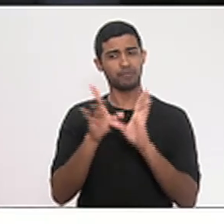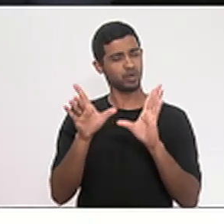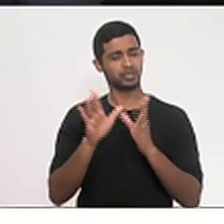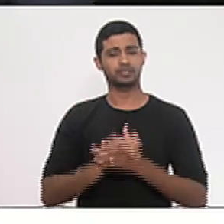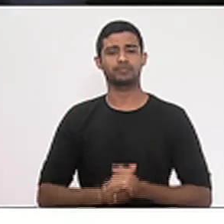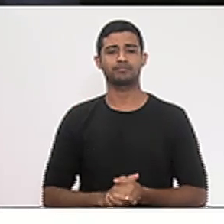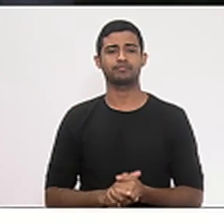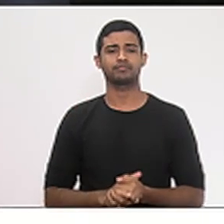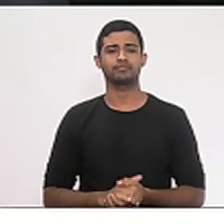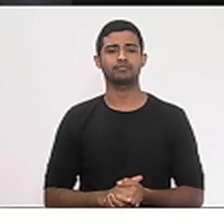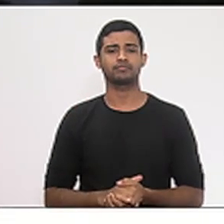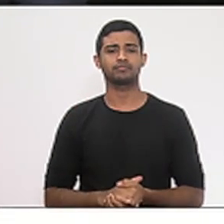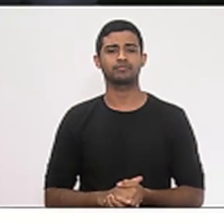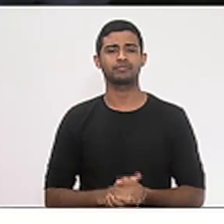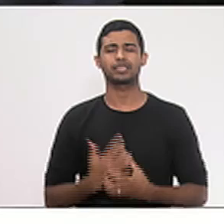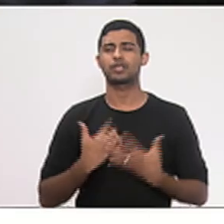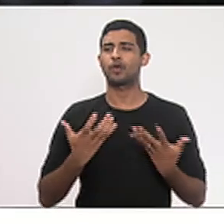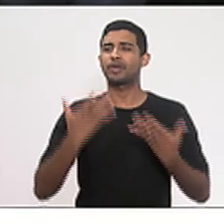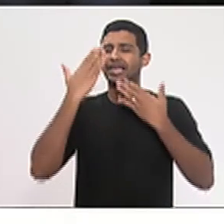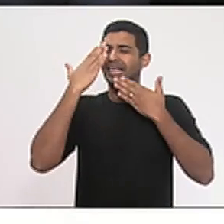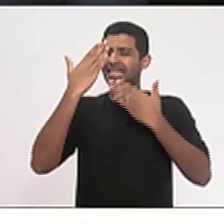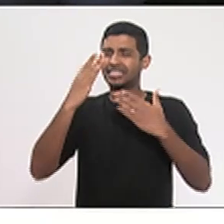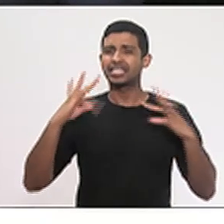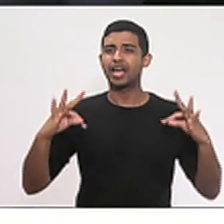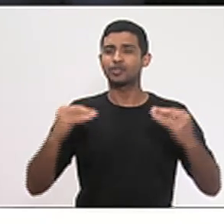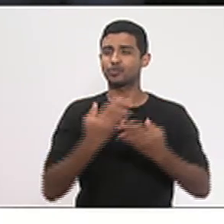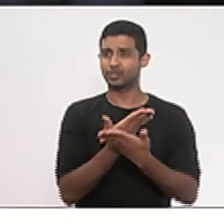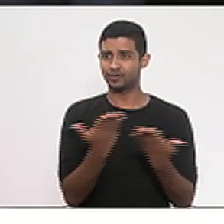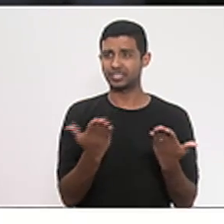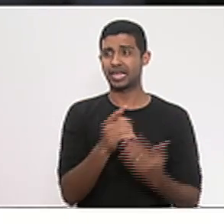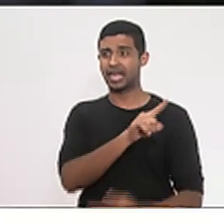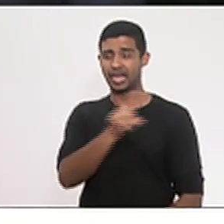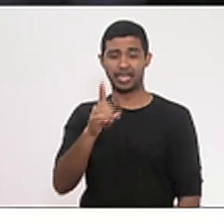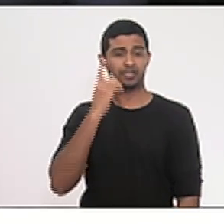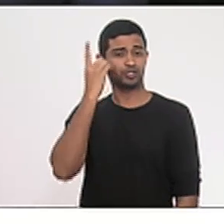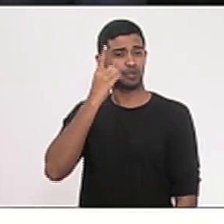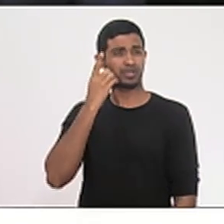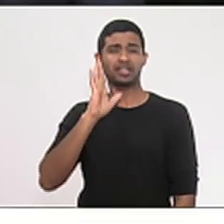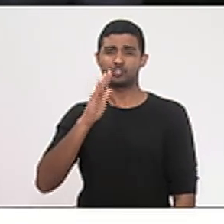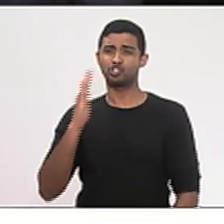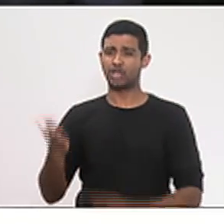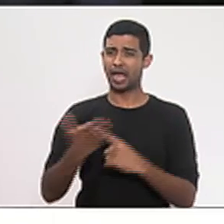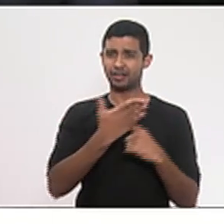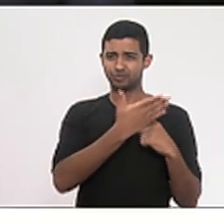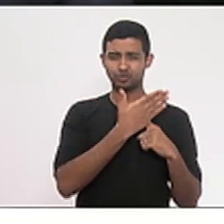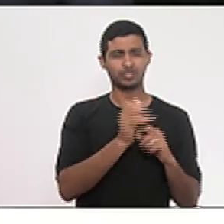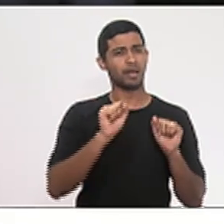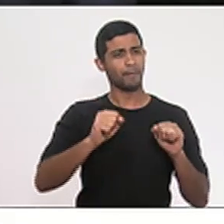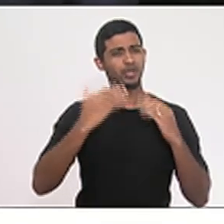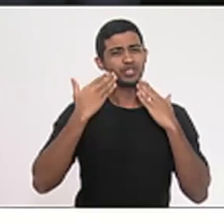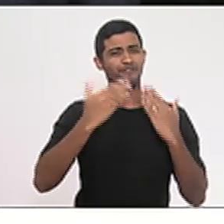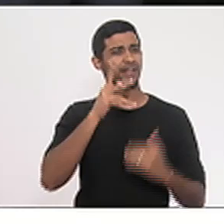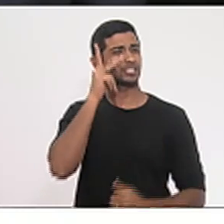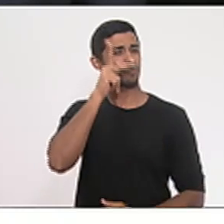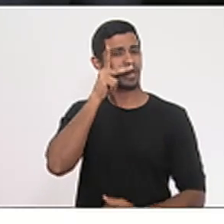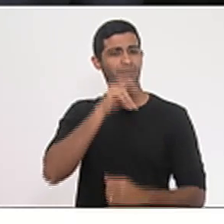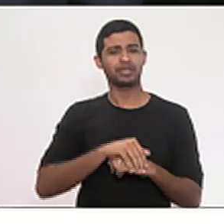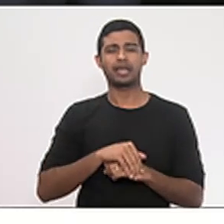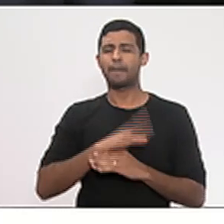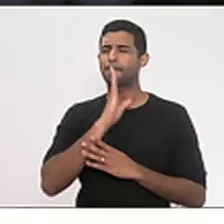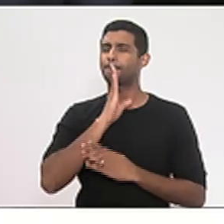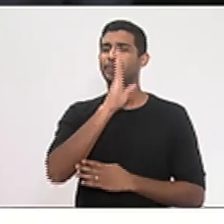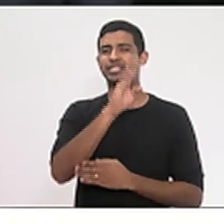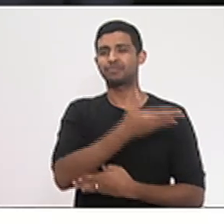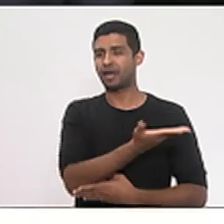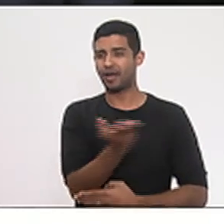possível. Quero agradecer a todos os parlamentares que já demonstram apoio formal à frente parlamentar, em especial aos